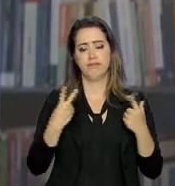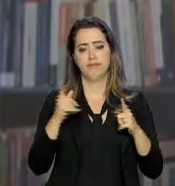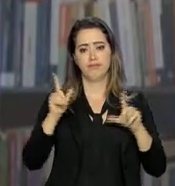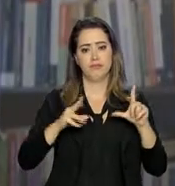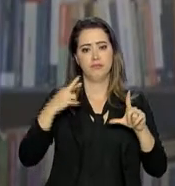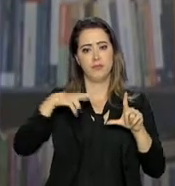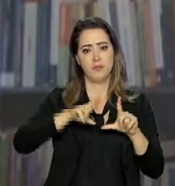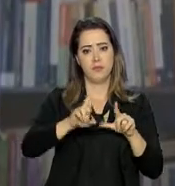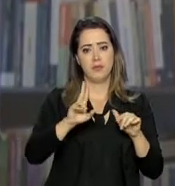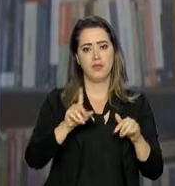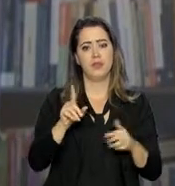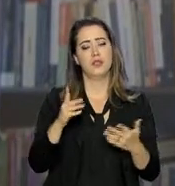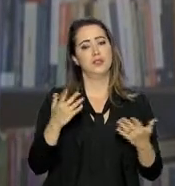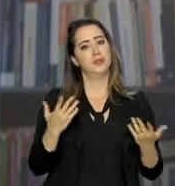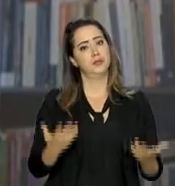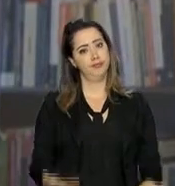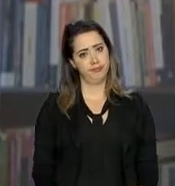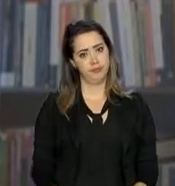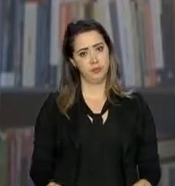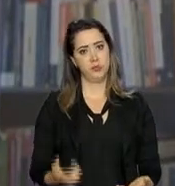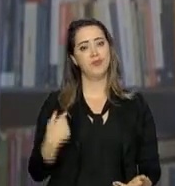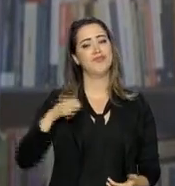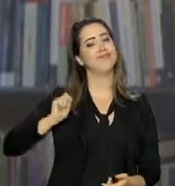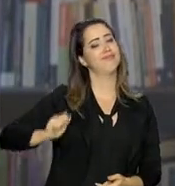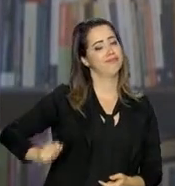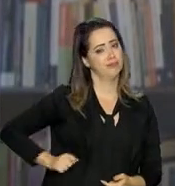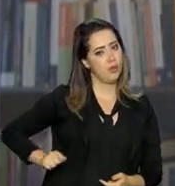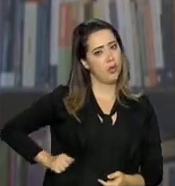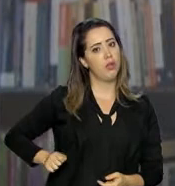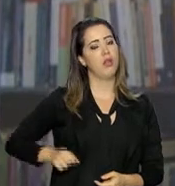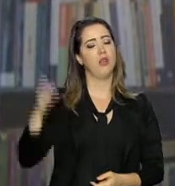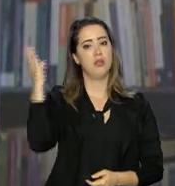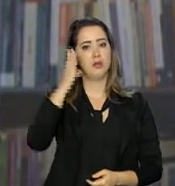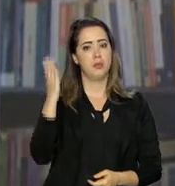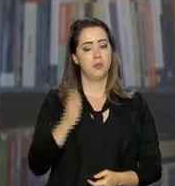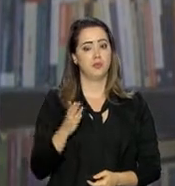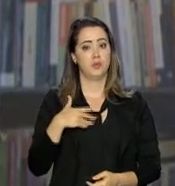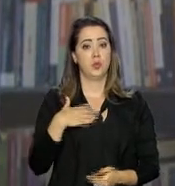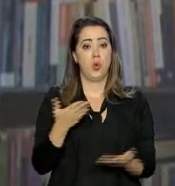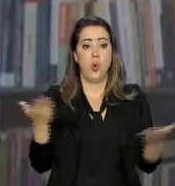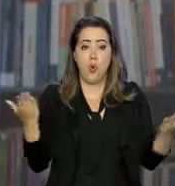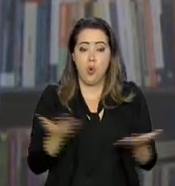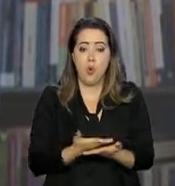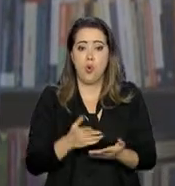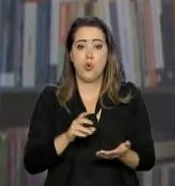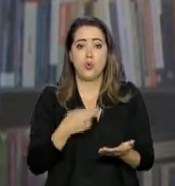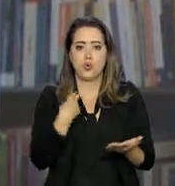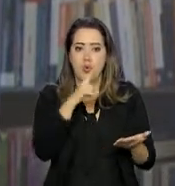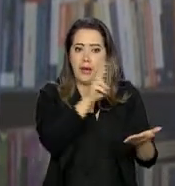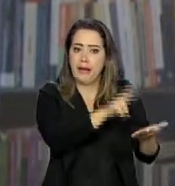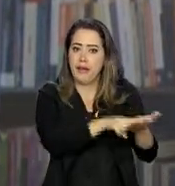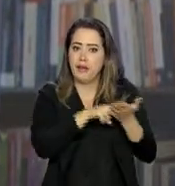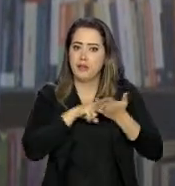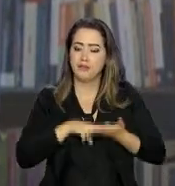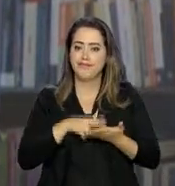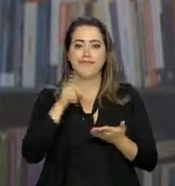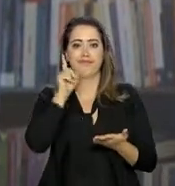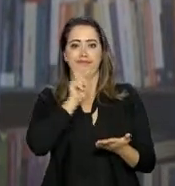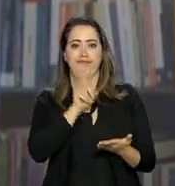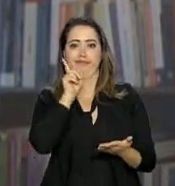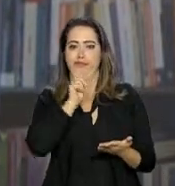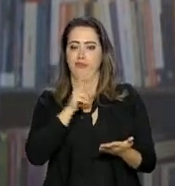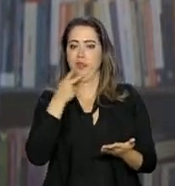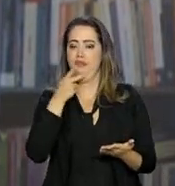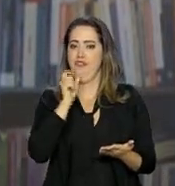aqui na tv nbr olha o roberto consulado geral do brasil em rio só recebeu hoje um comunicado do governo dos estados unidos